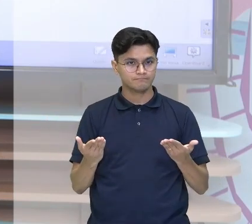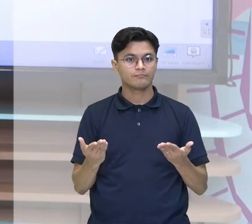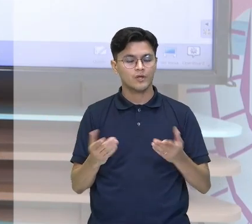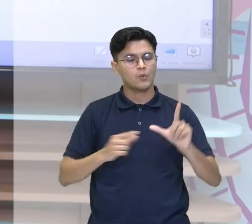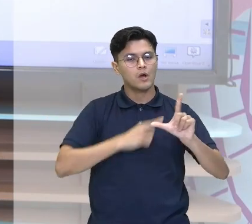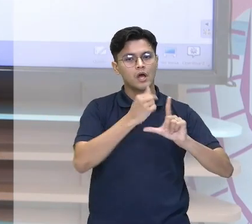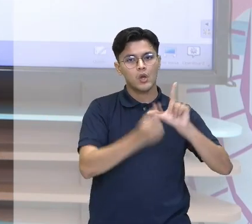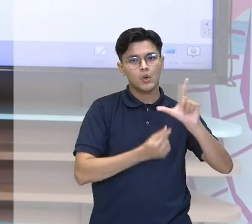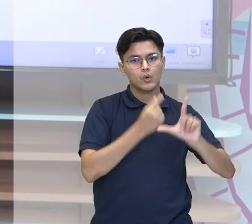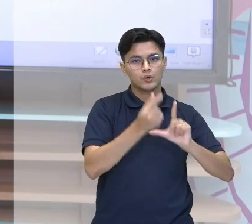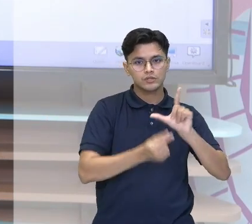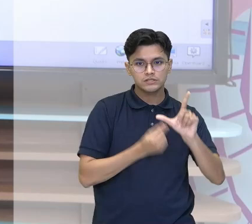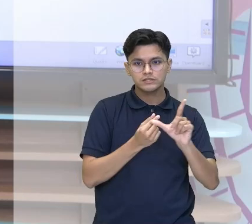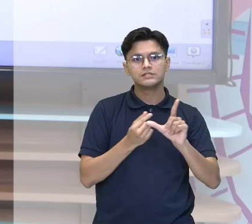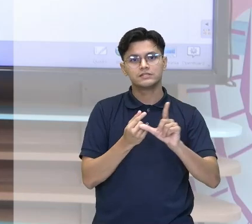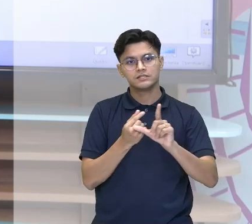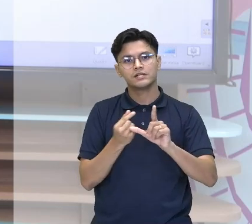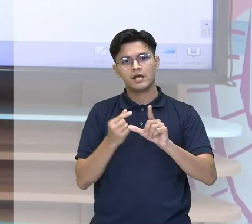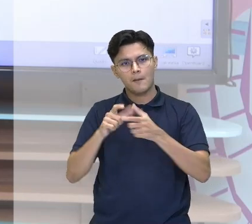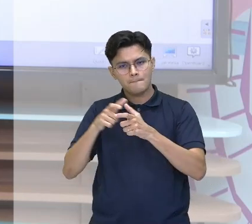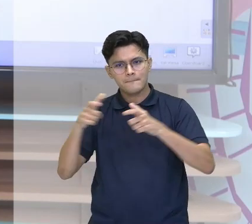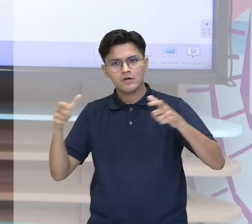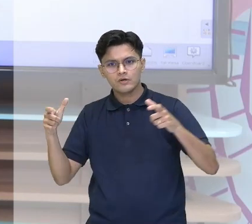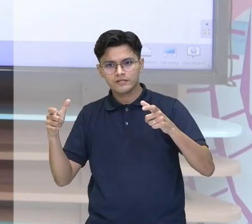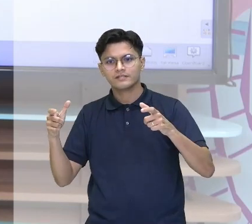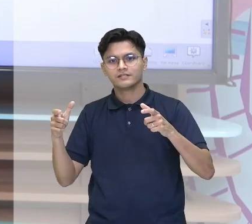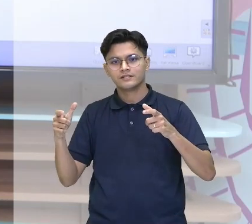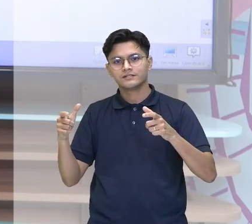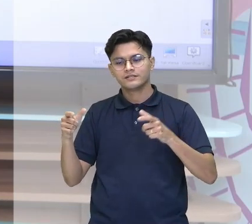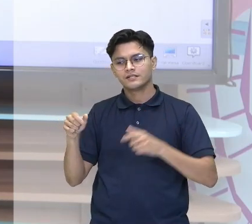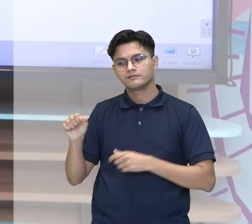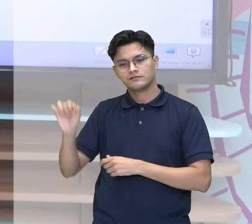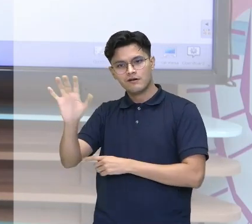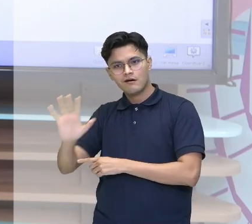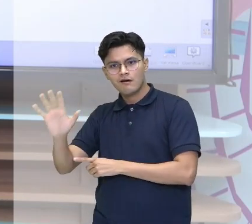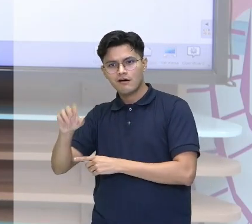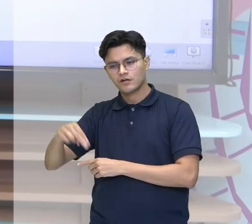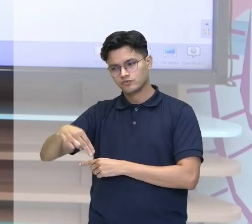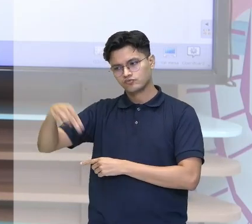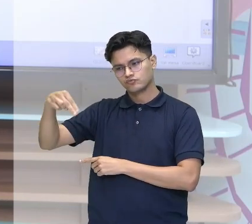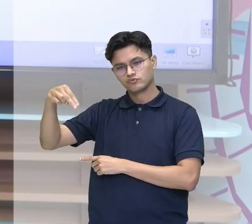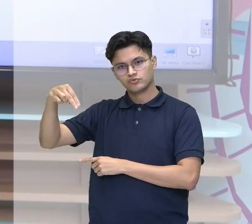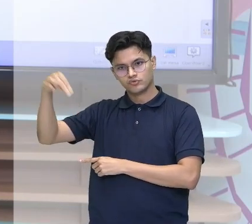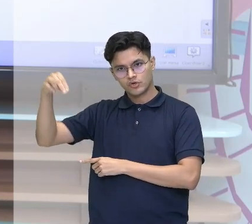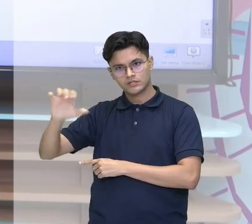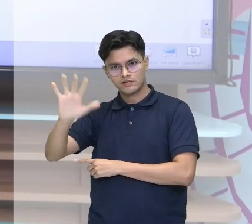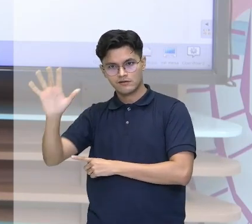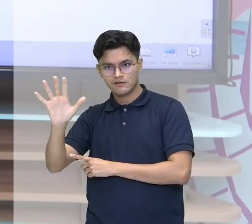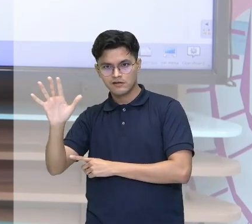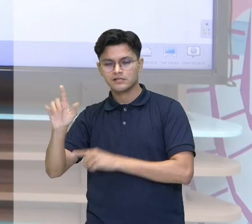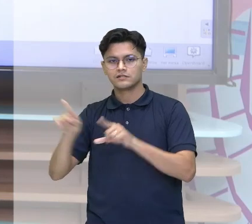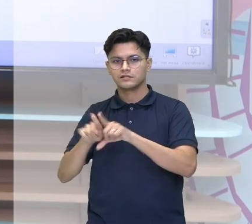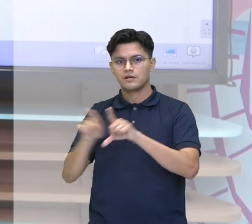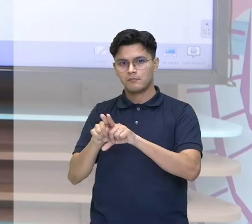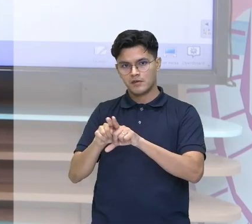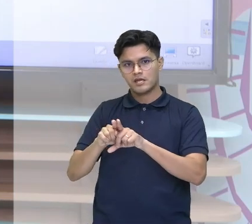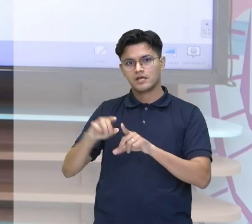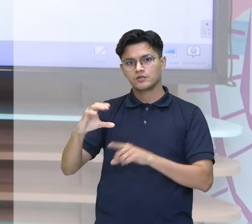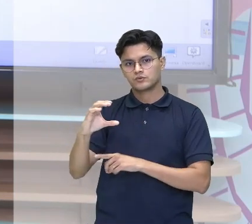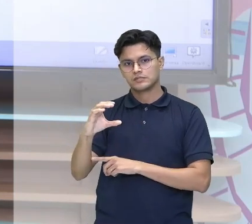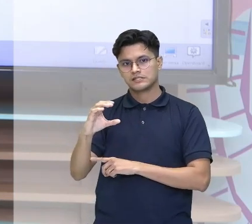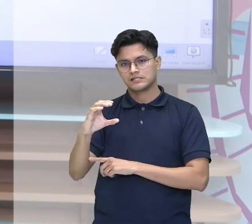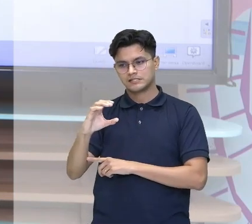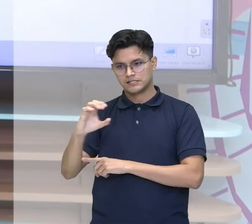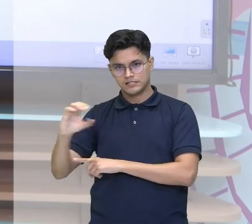logística maior está inserida nessas regiões, no Nordeste, na região Centro-Sul, né, de uma forma geral, como a gente pode